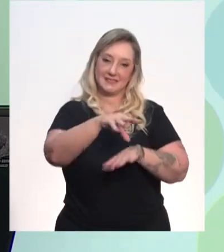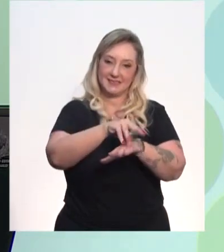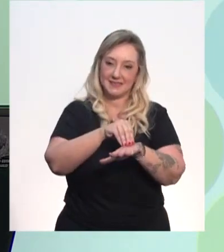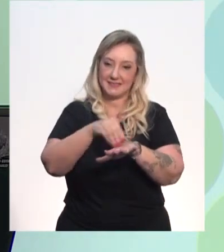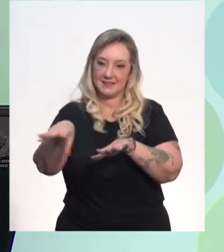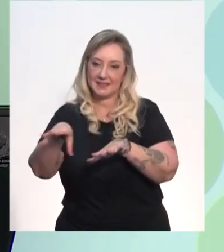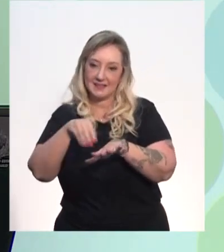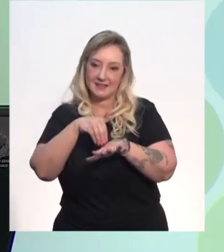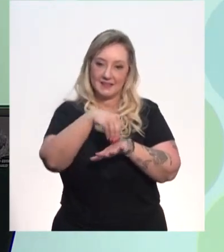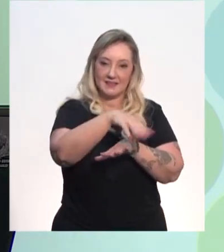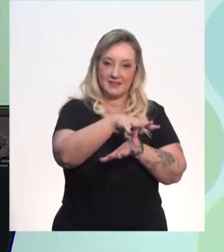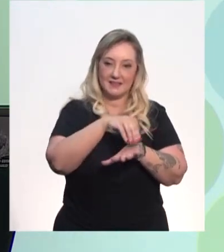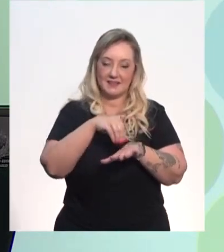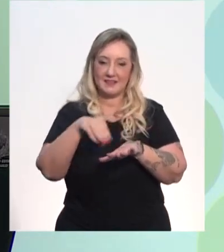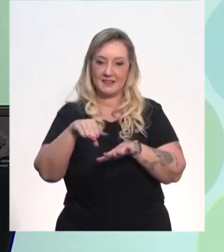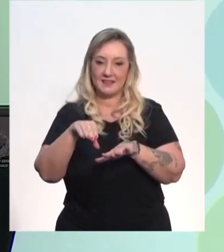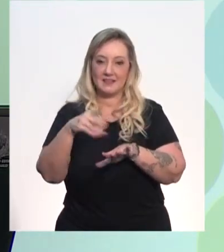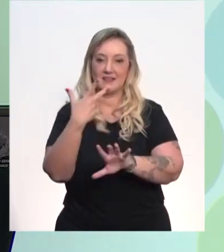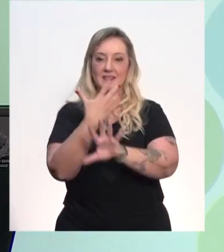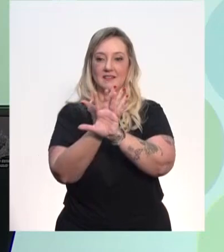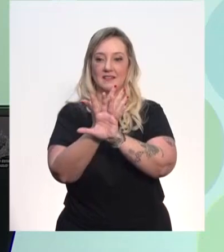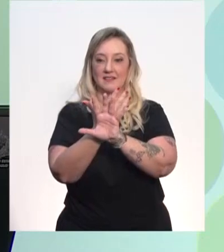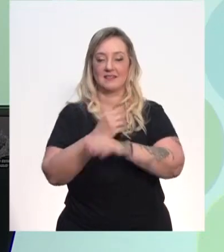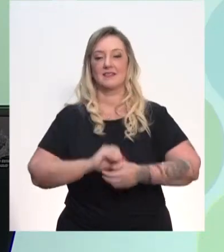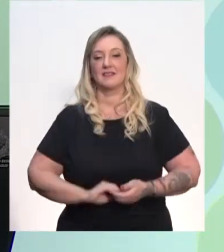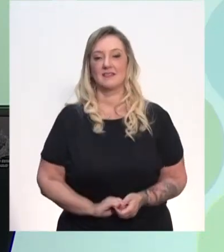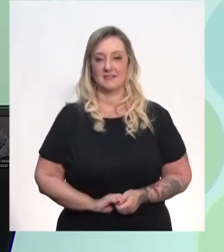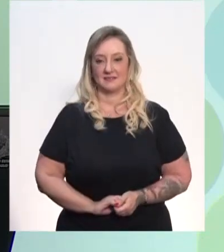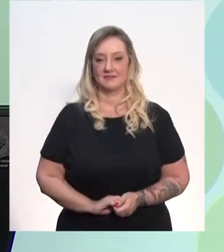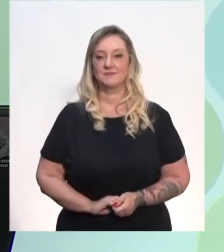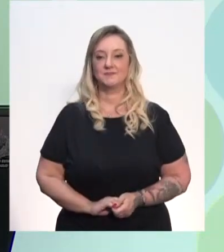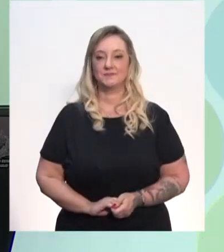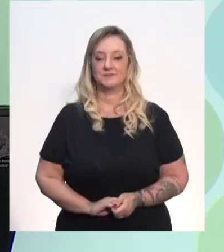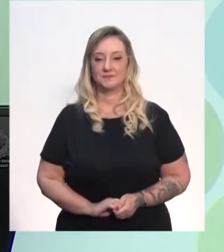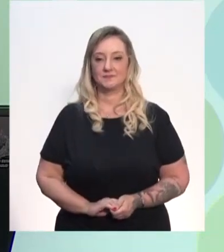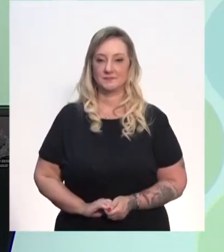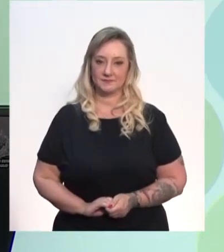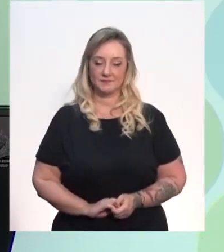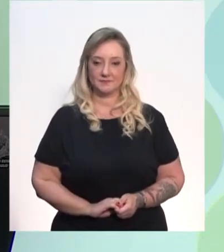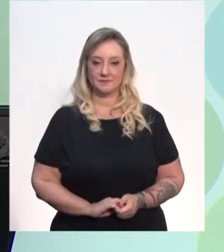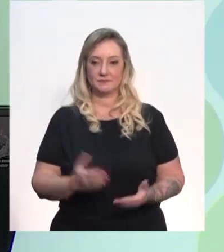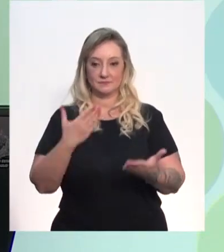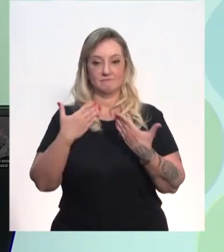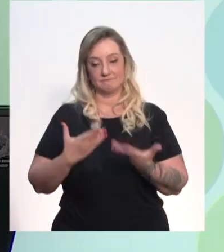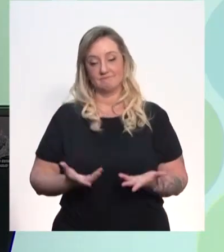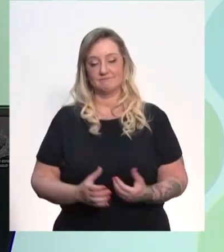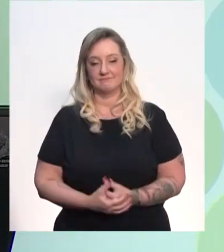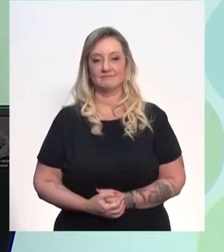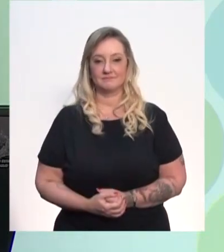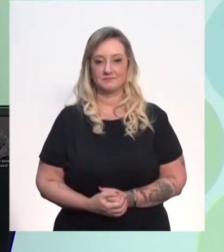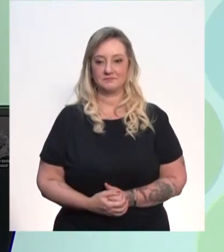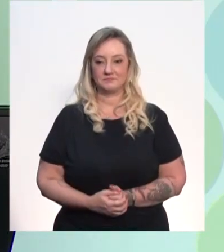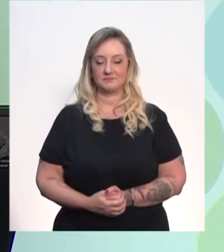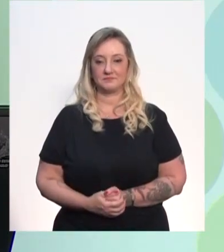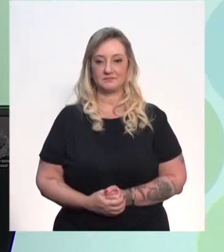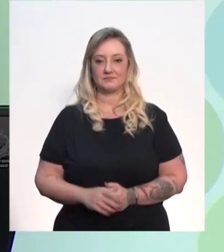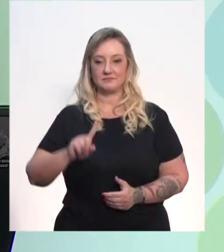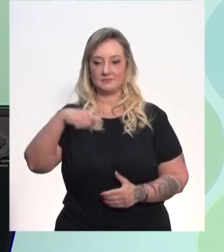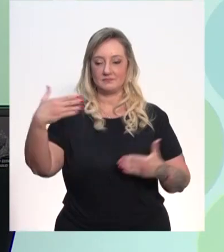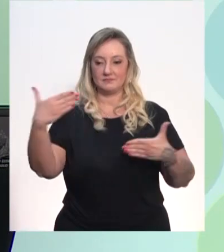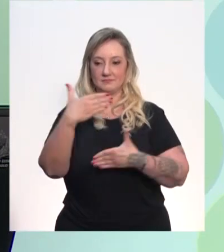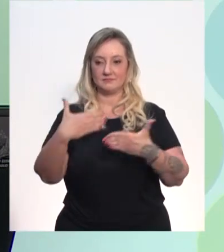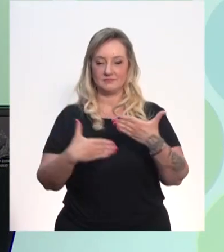De qualquer forma, a linguagem, a organização, ela é diferenciada. E nós precisamos justamente ter